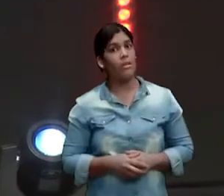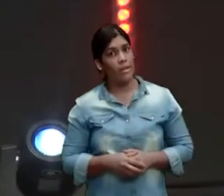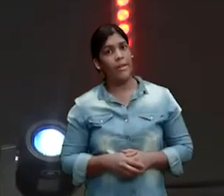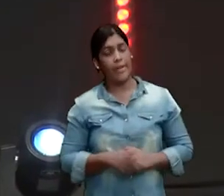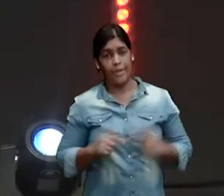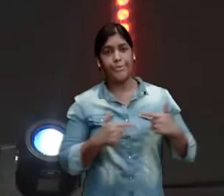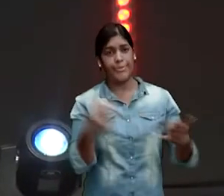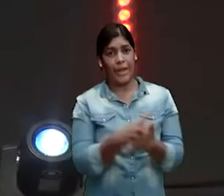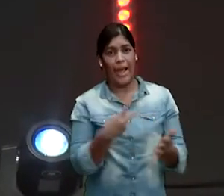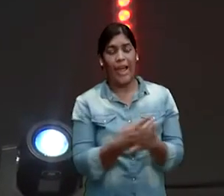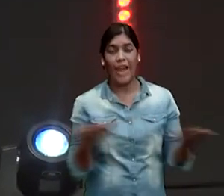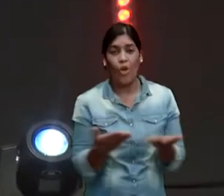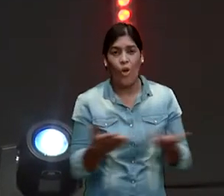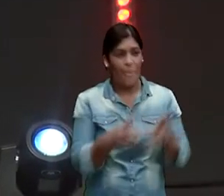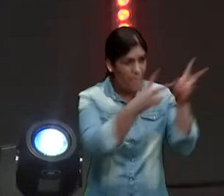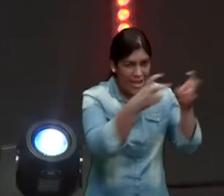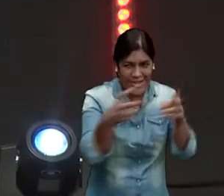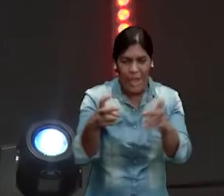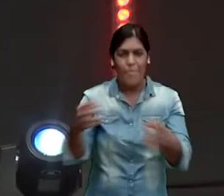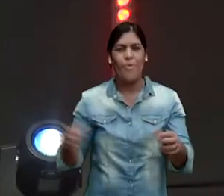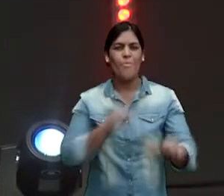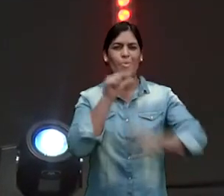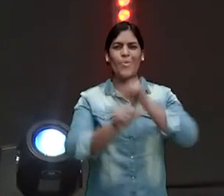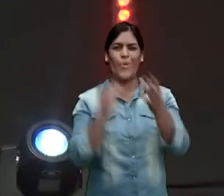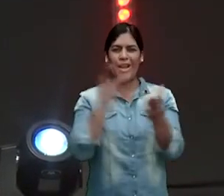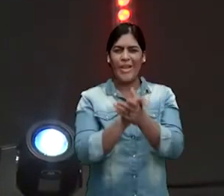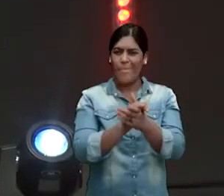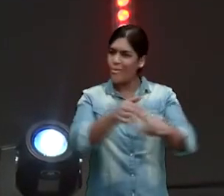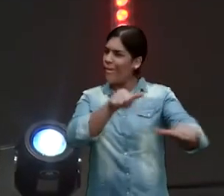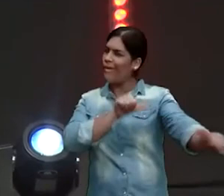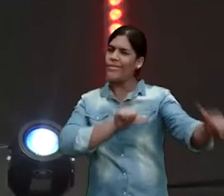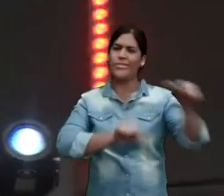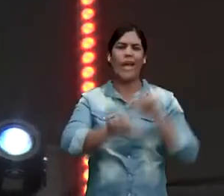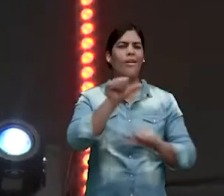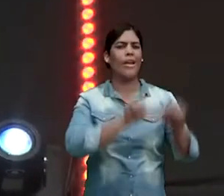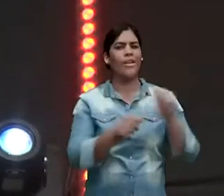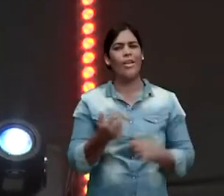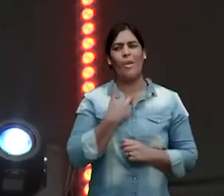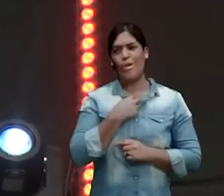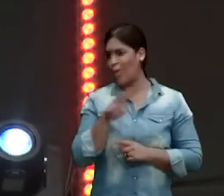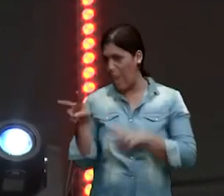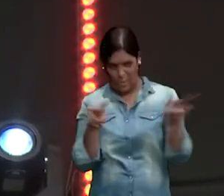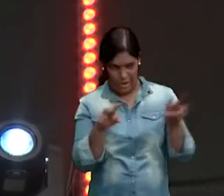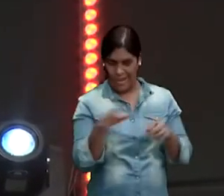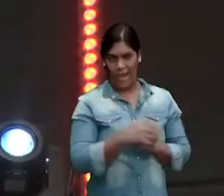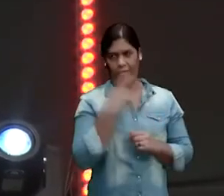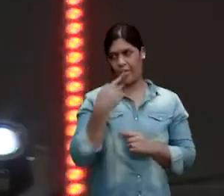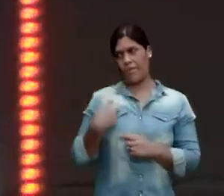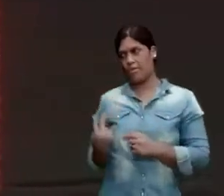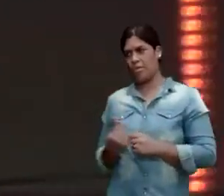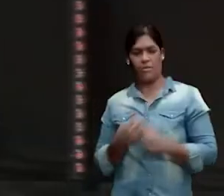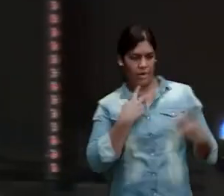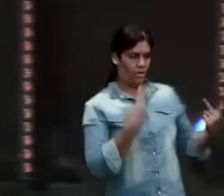agora eles são muito adulto aqui ó e eu não posso nem olhar muito para um lado pro outro senão para lá tá falando com a